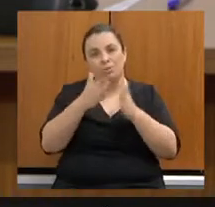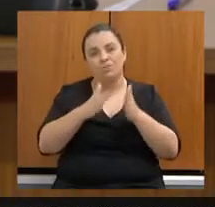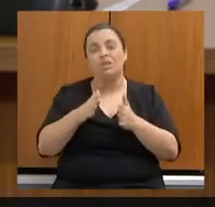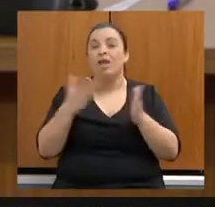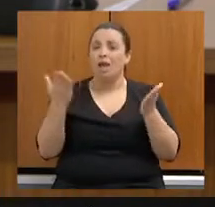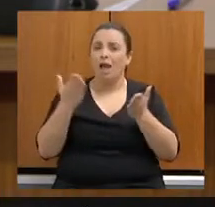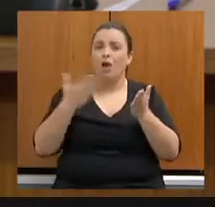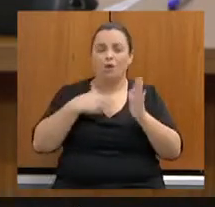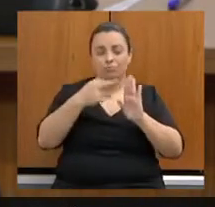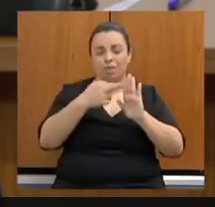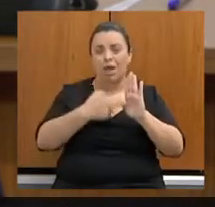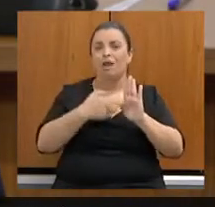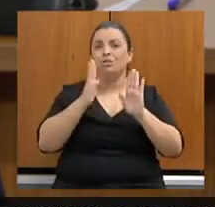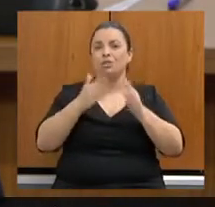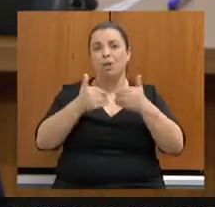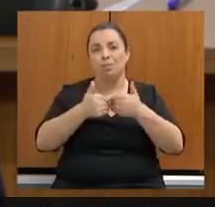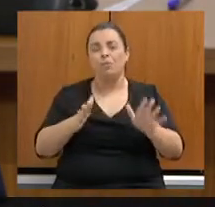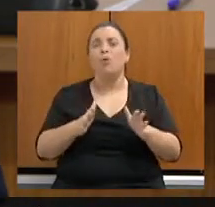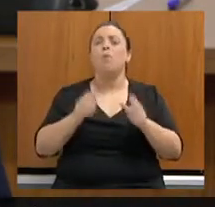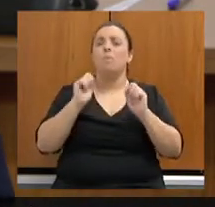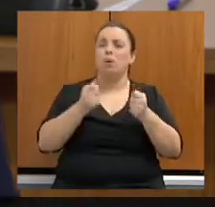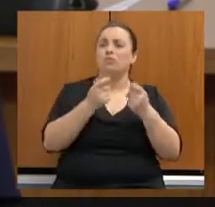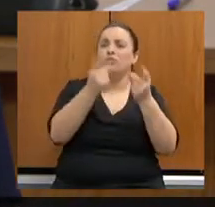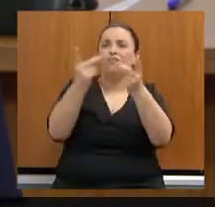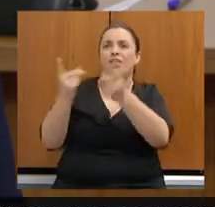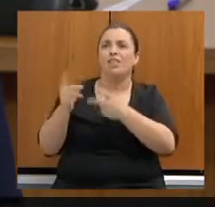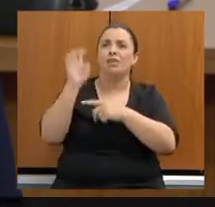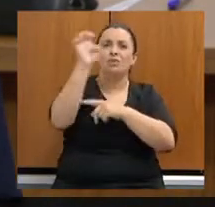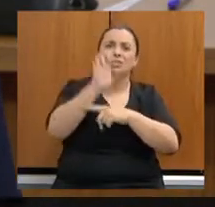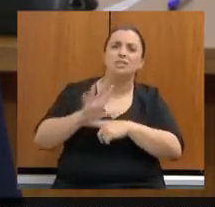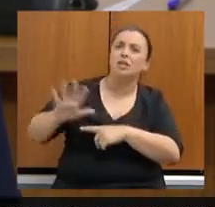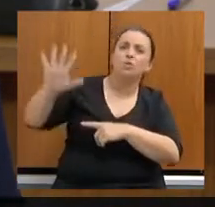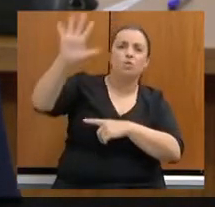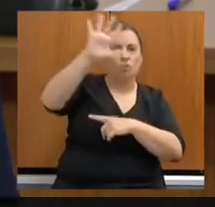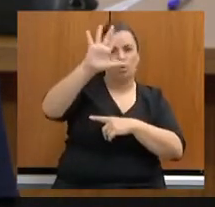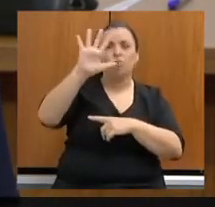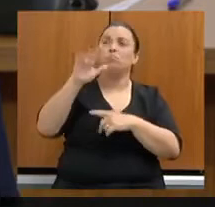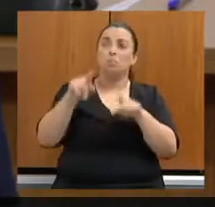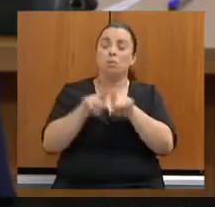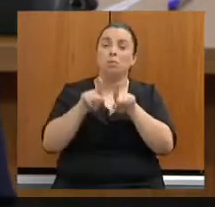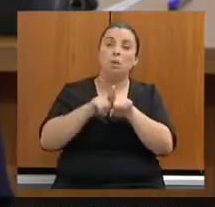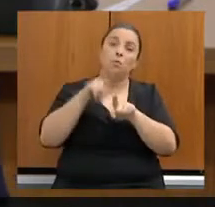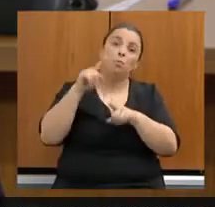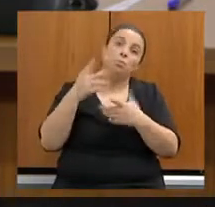poder comercializar em todo o Estado e com selo arte em todo o país